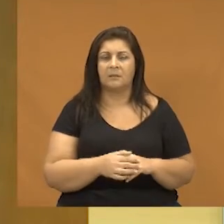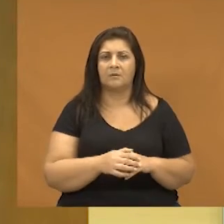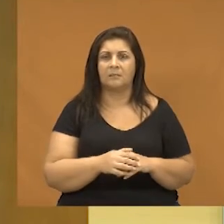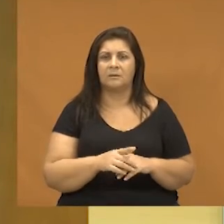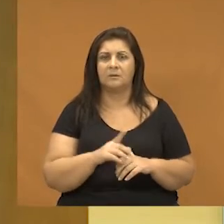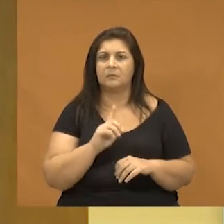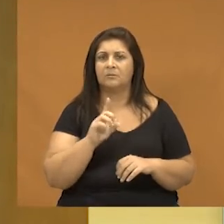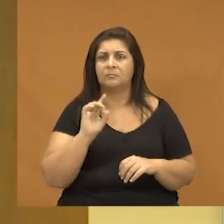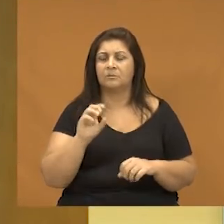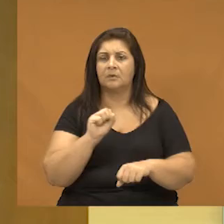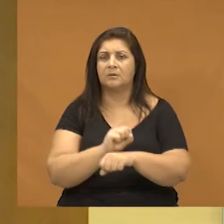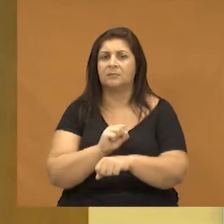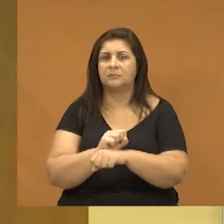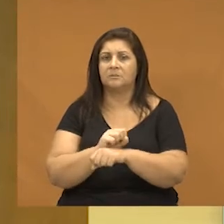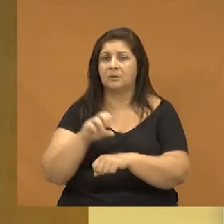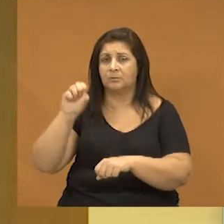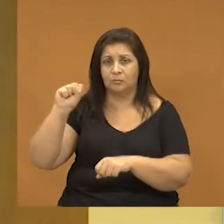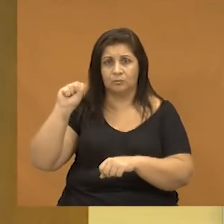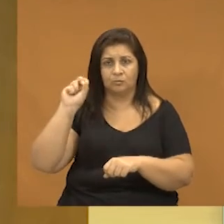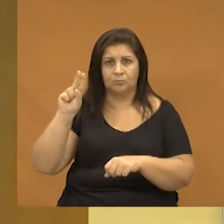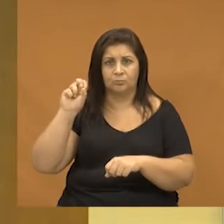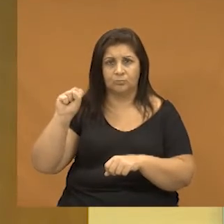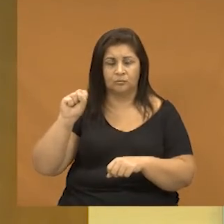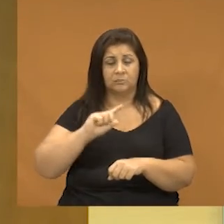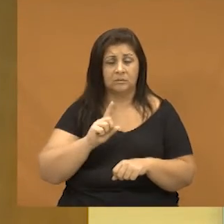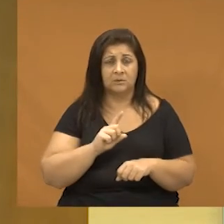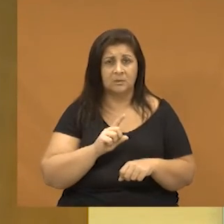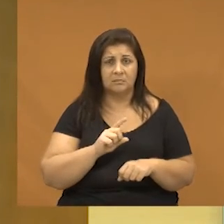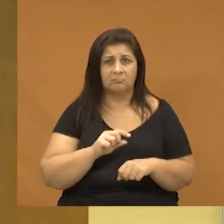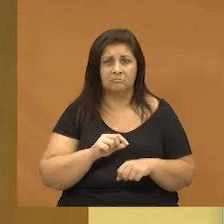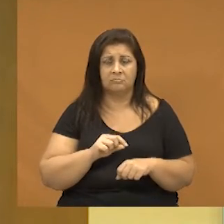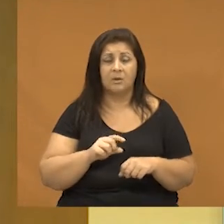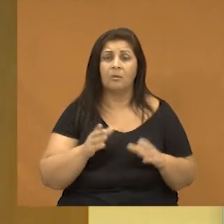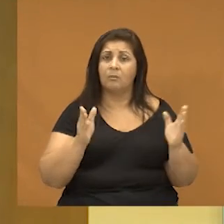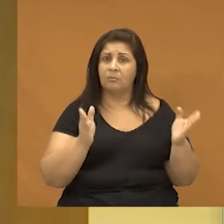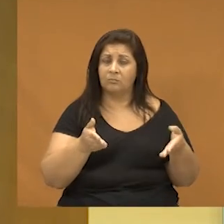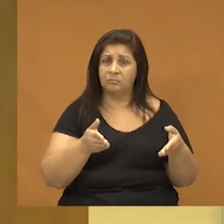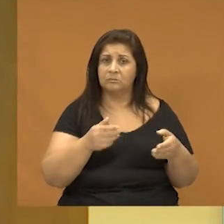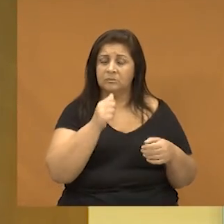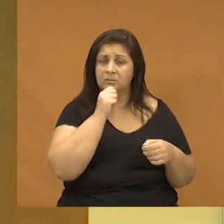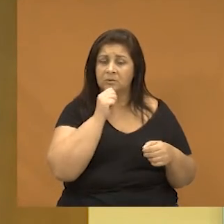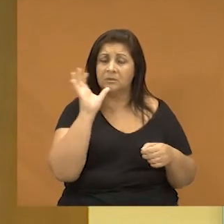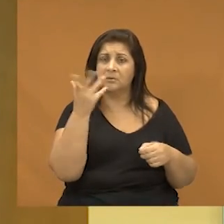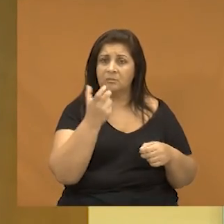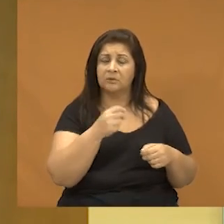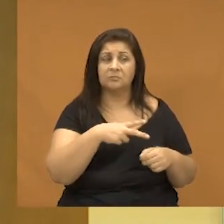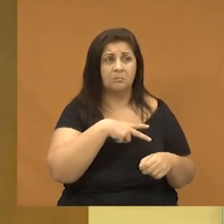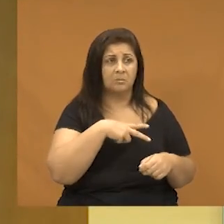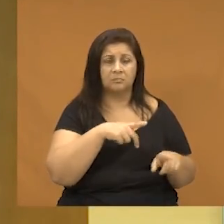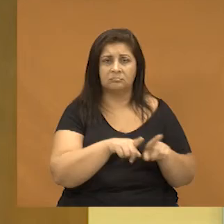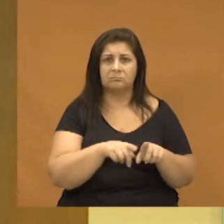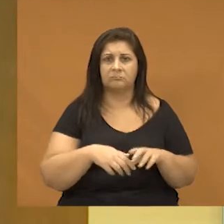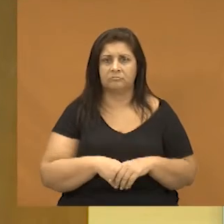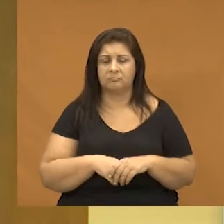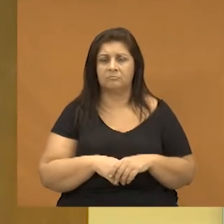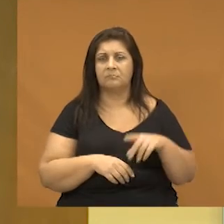a espera de quem depende do SUS, de quem depende da rede pública. Hoje, ainda acontece muito isso. Eu falo porque eu